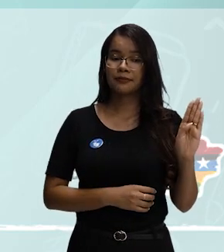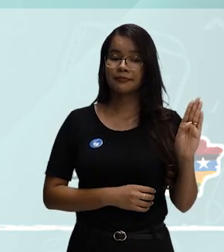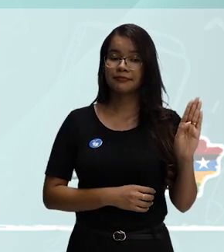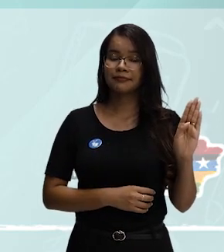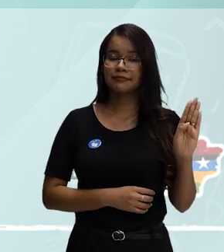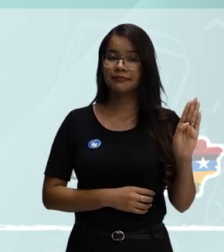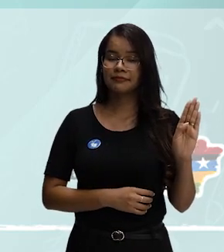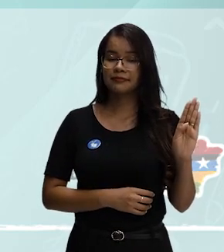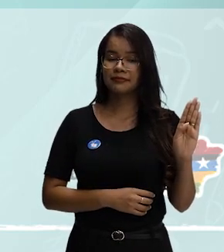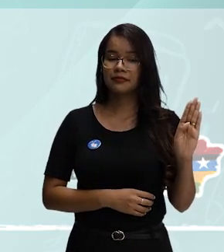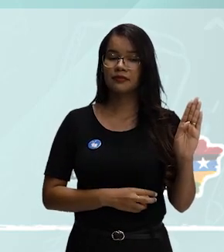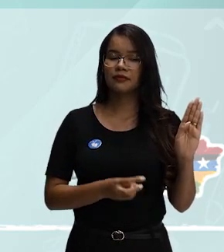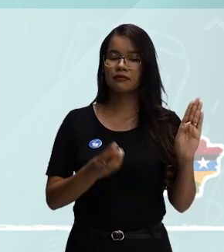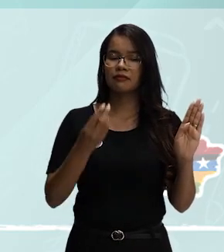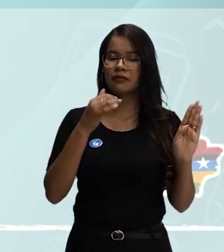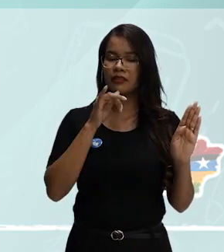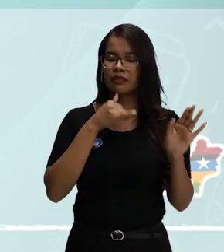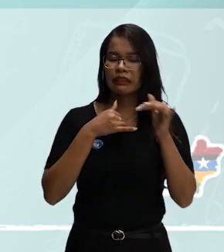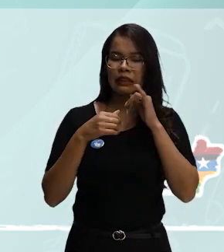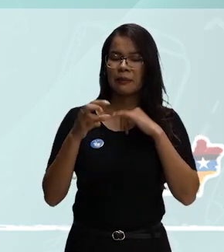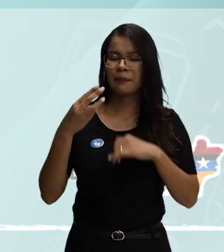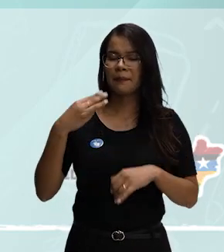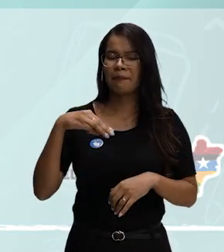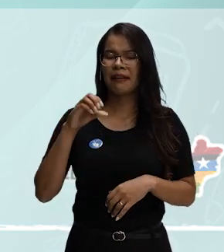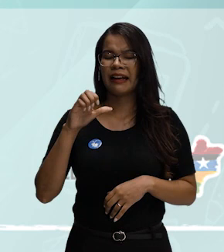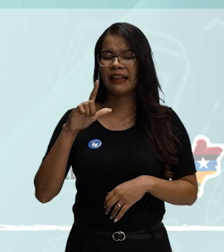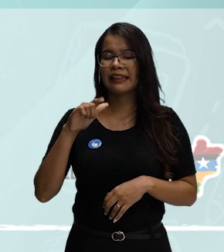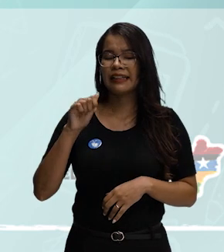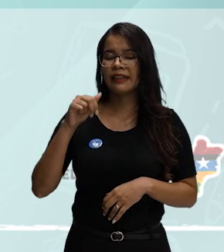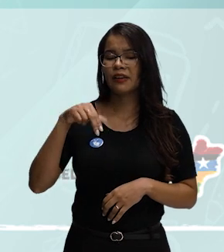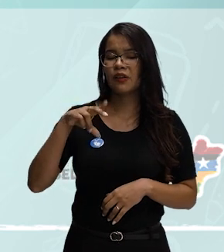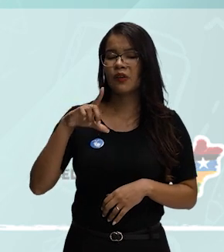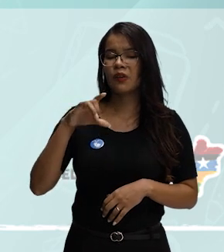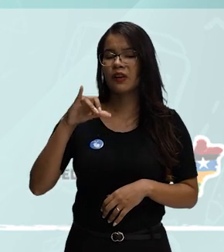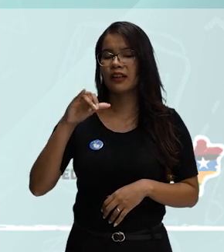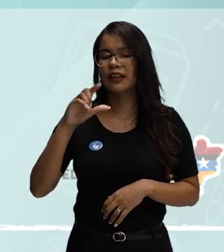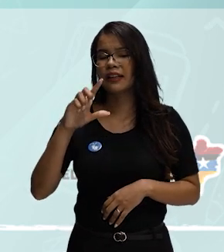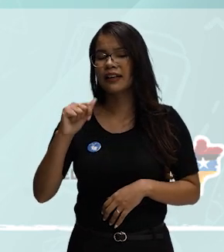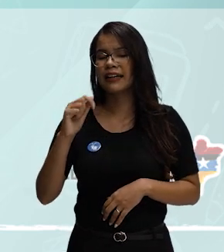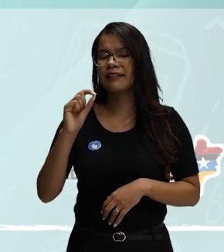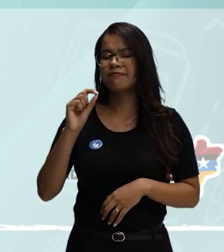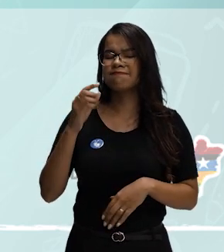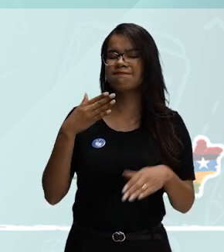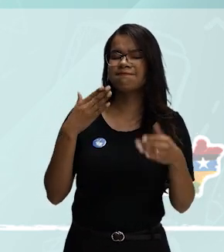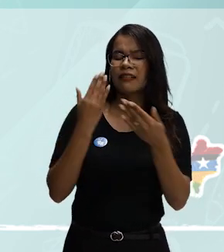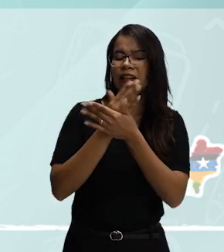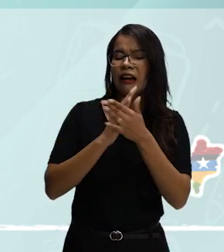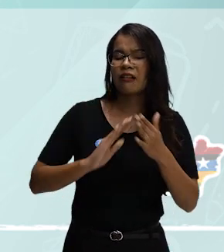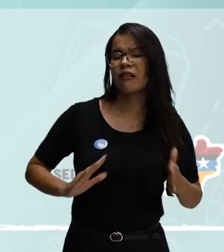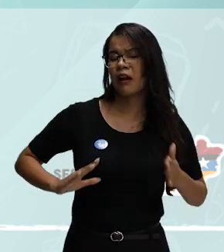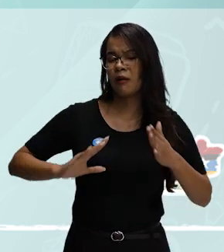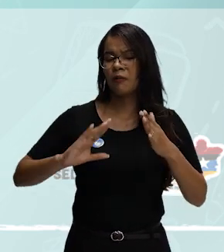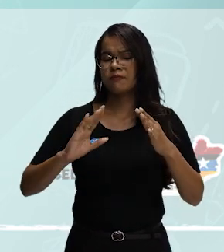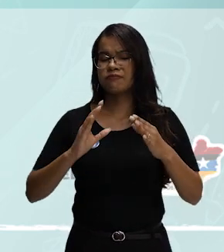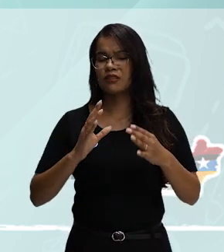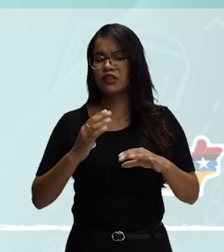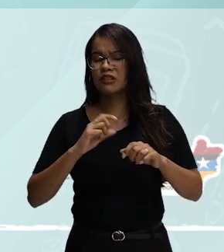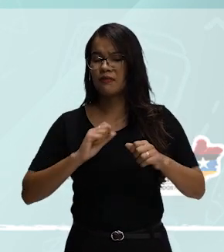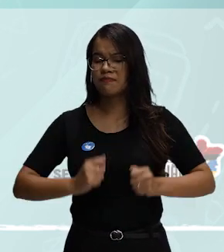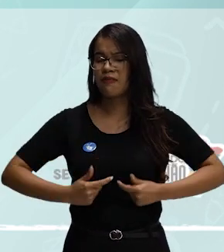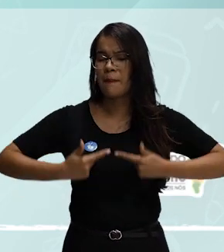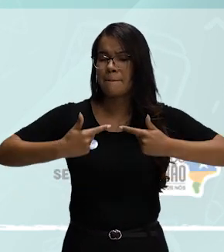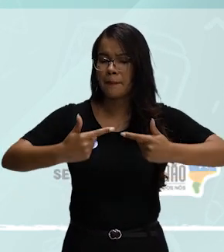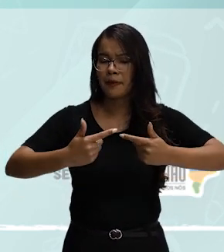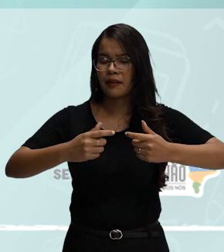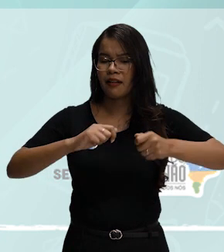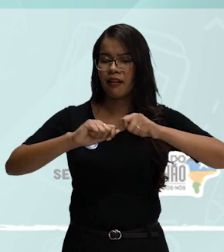B. Melancolia, que frustra a possibilidade de reação diante da perda. Então, é esse aí que está